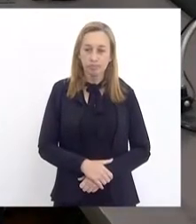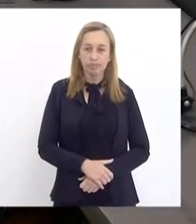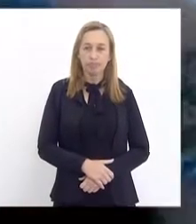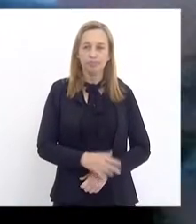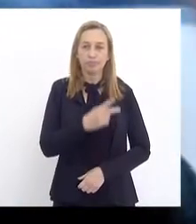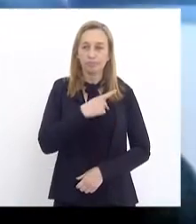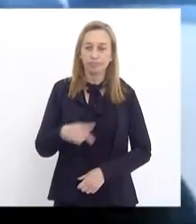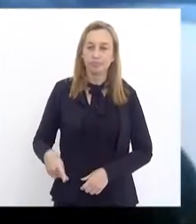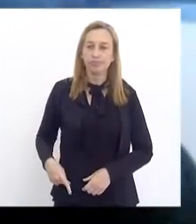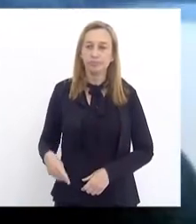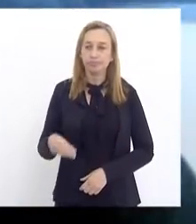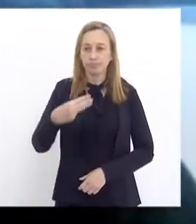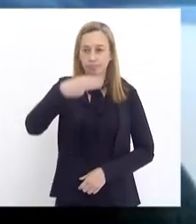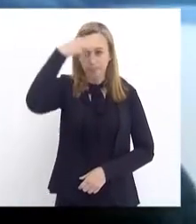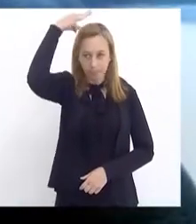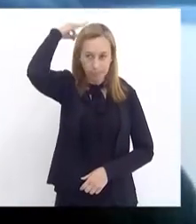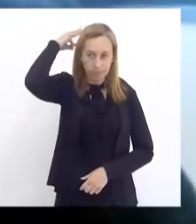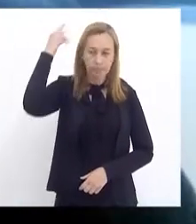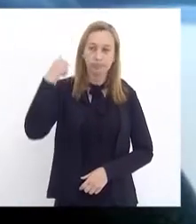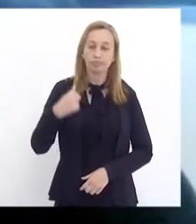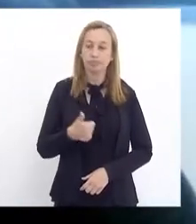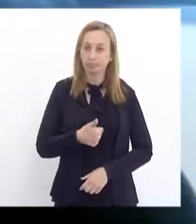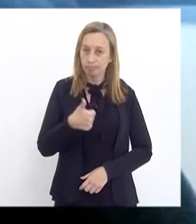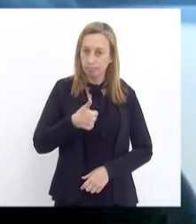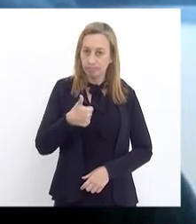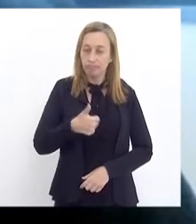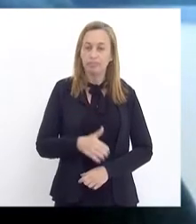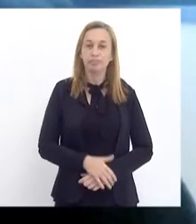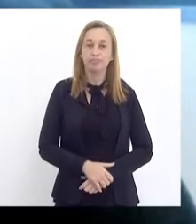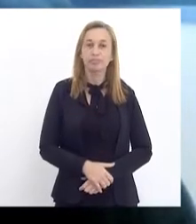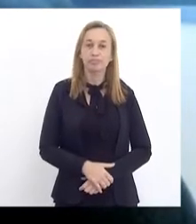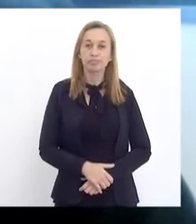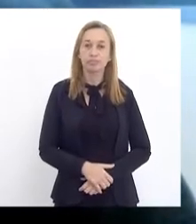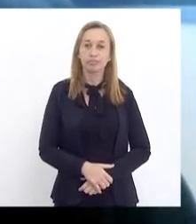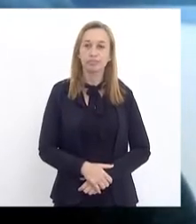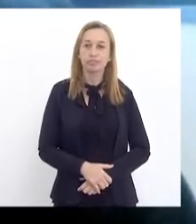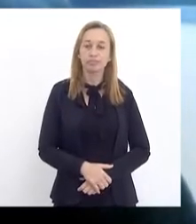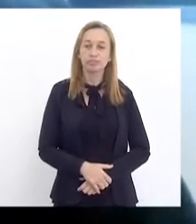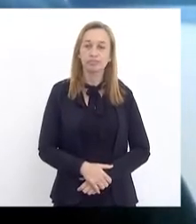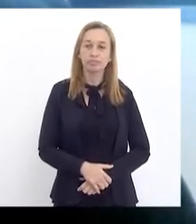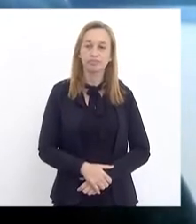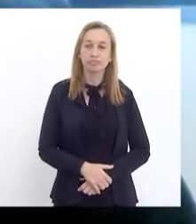Presidente Márcio Pacheco. Então, primeiro, eu acho